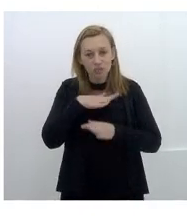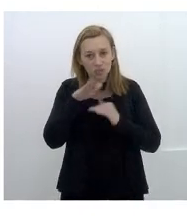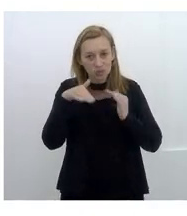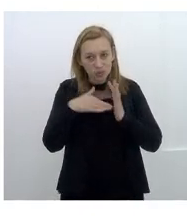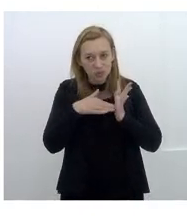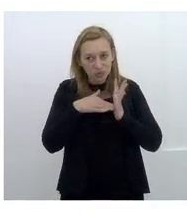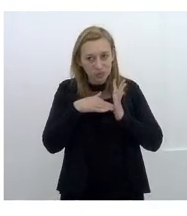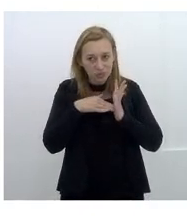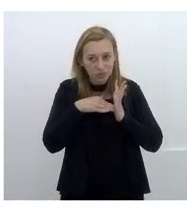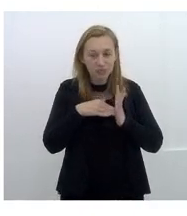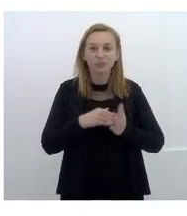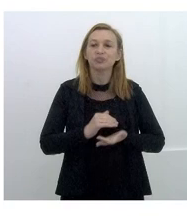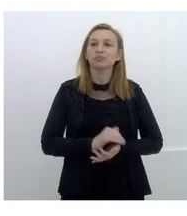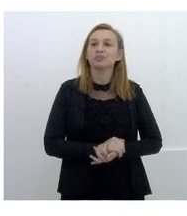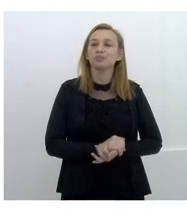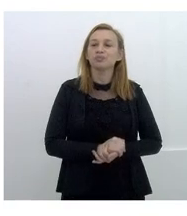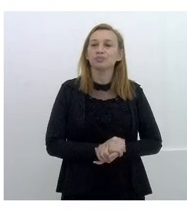Vixe